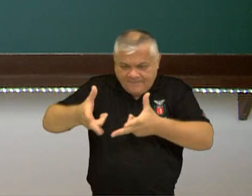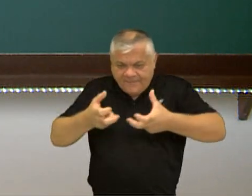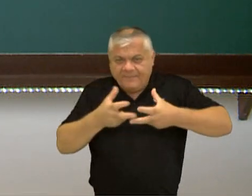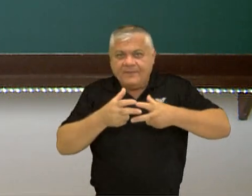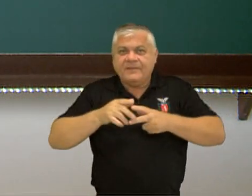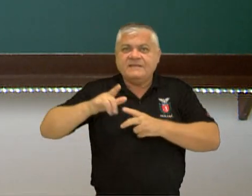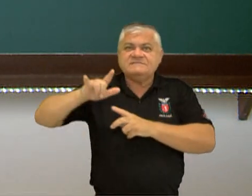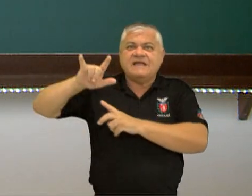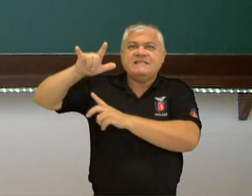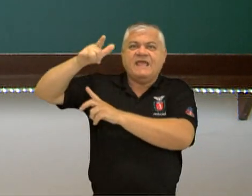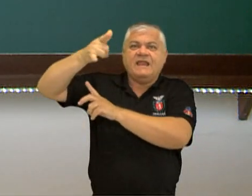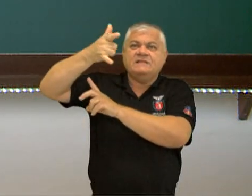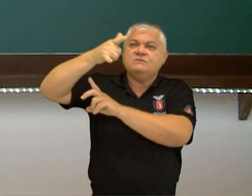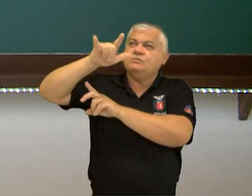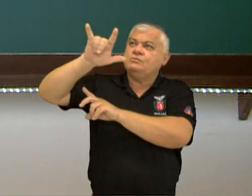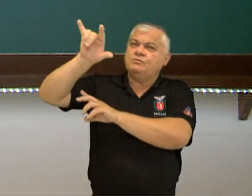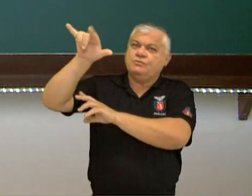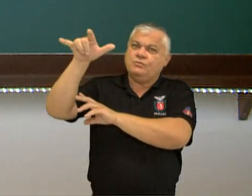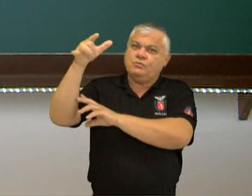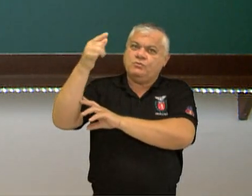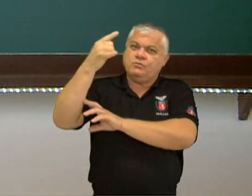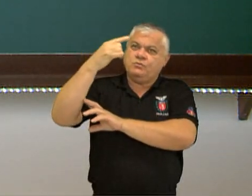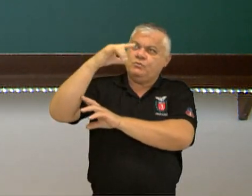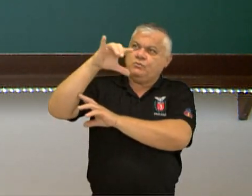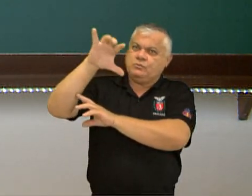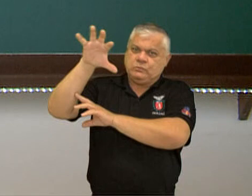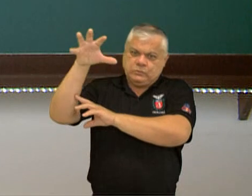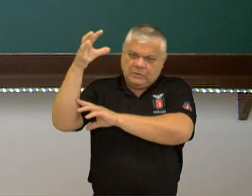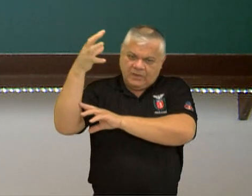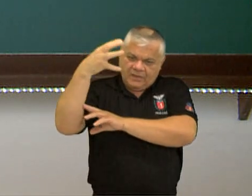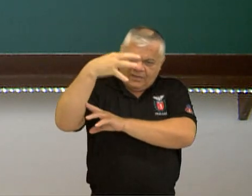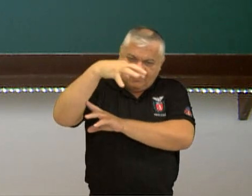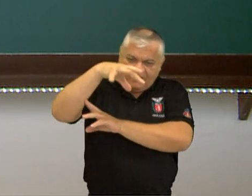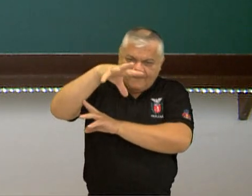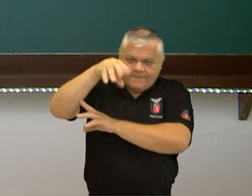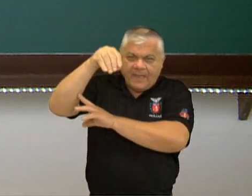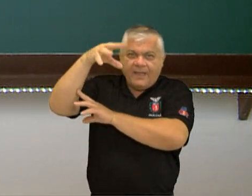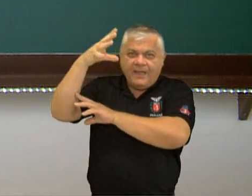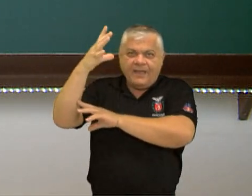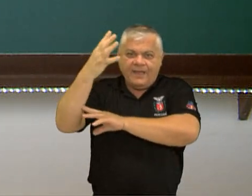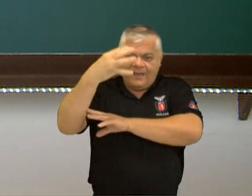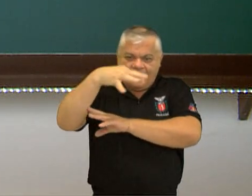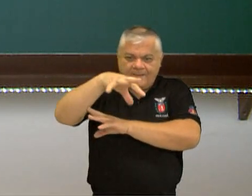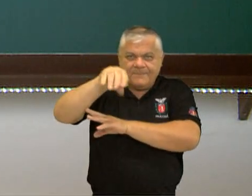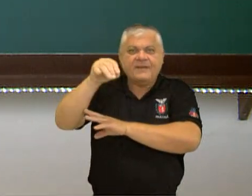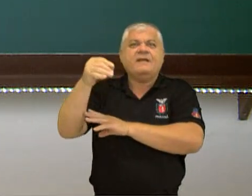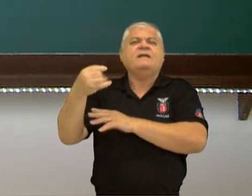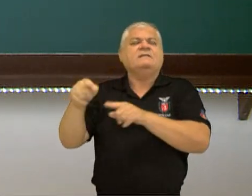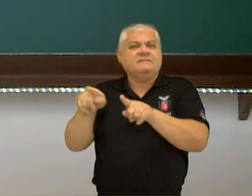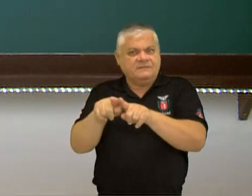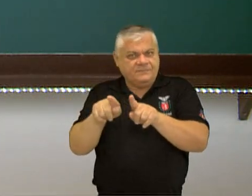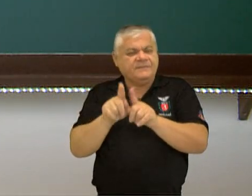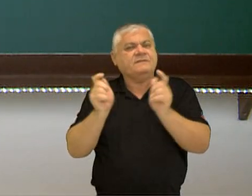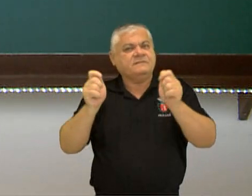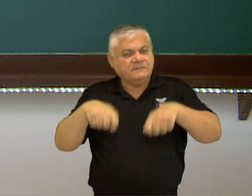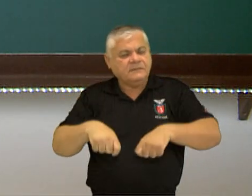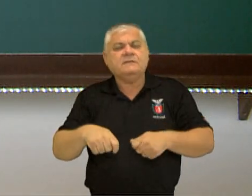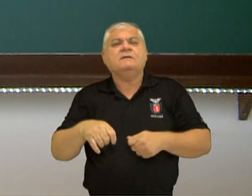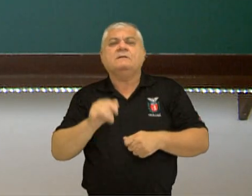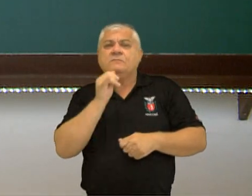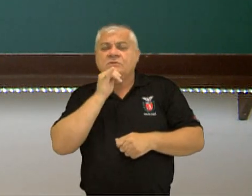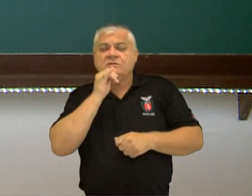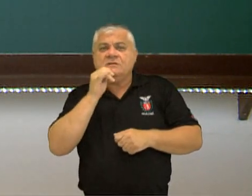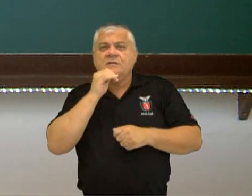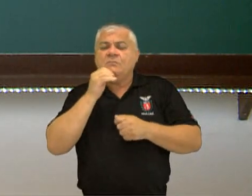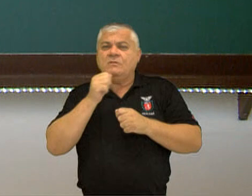que possibilitam também a obtenção de imagens, sejam fotográficas ou por meio de sensores, e essas